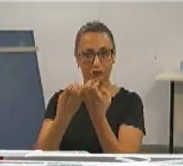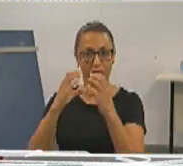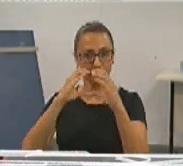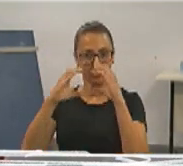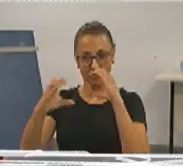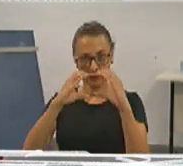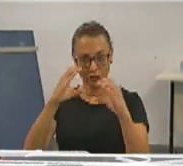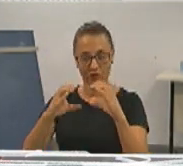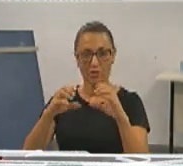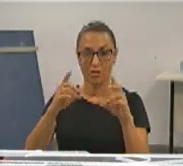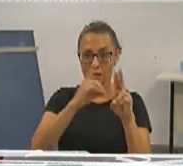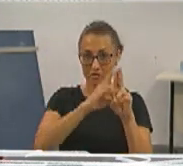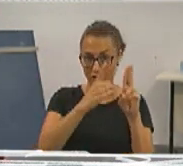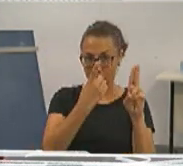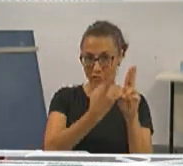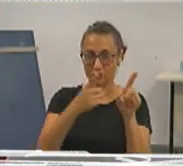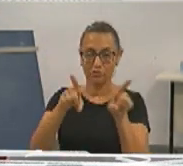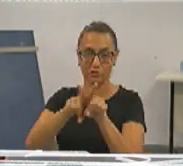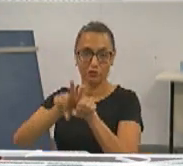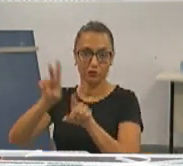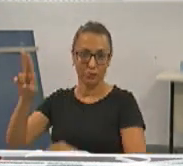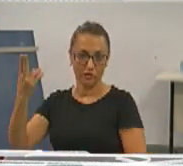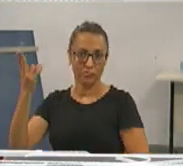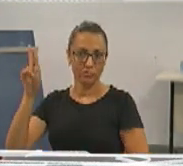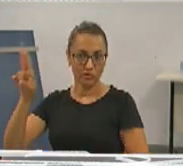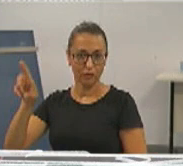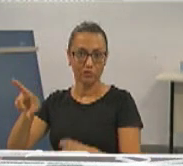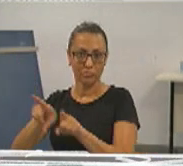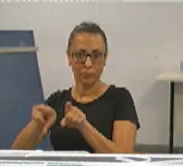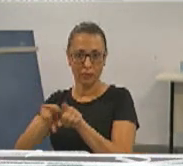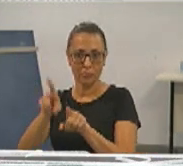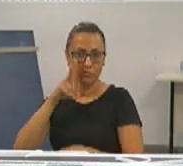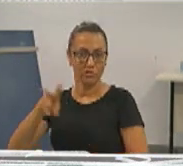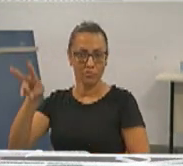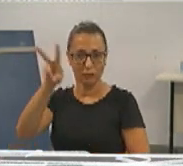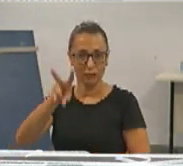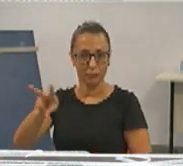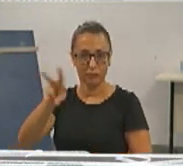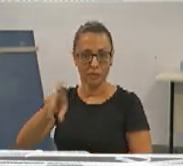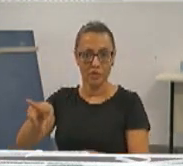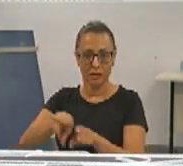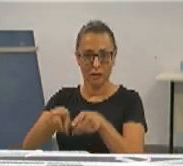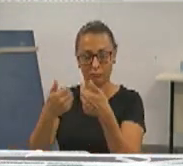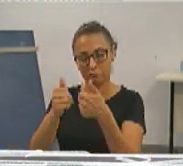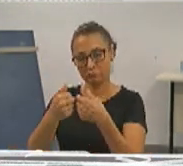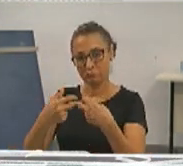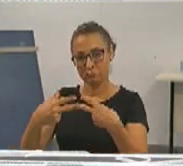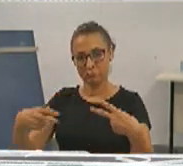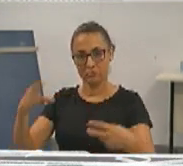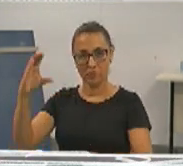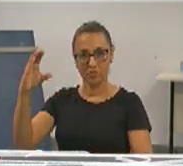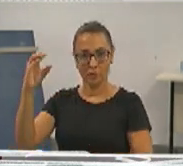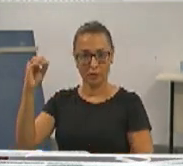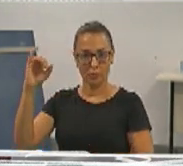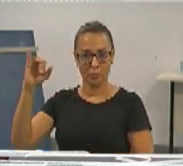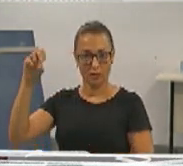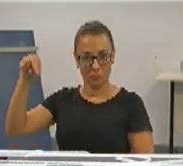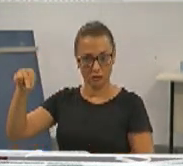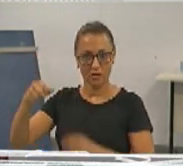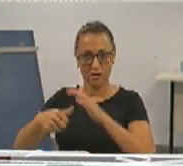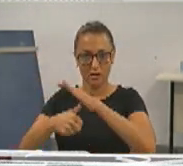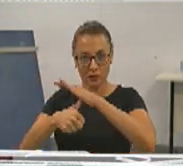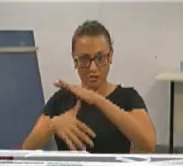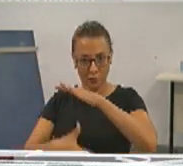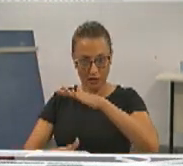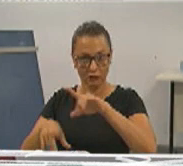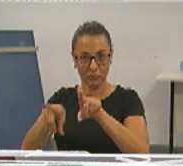HU, o pessoal do audiovisual, dos transportes, a COIN, da reitoria também, da PRAD,